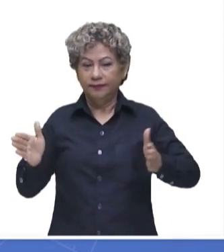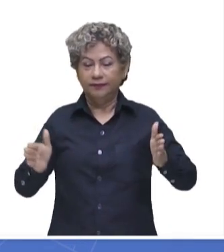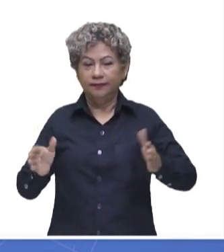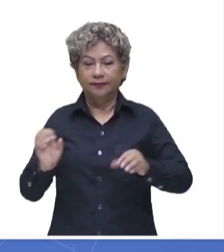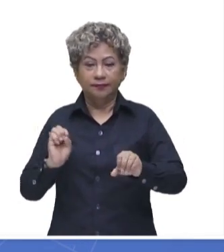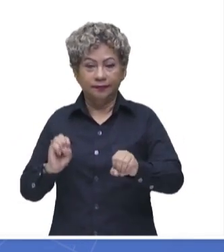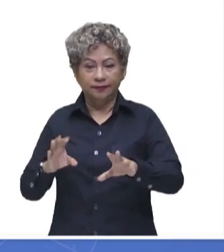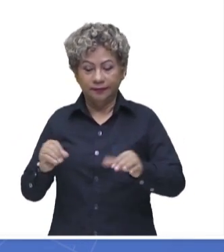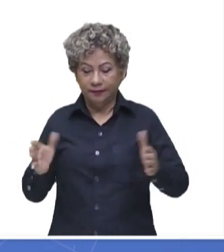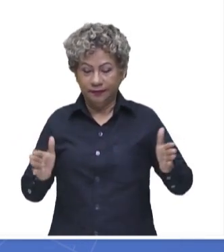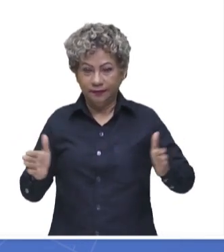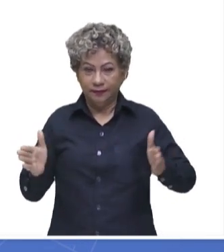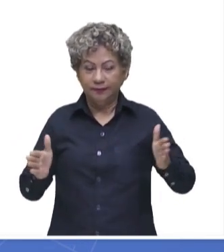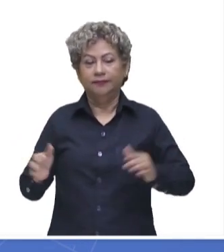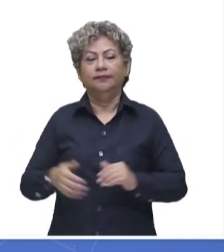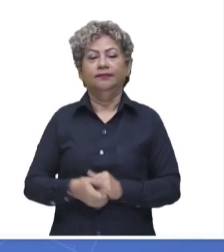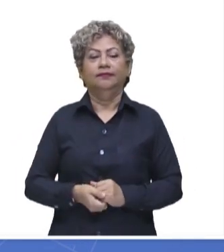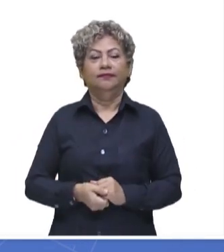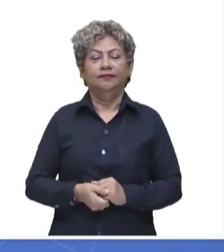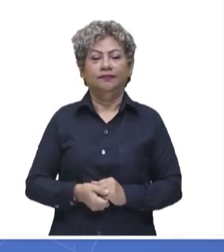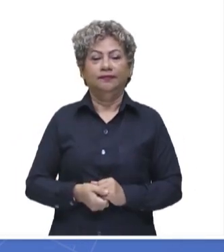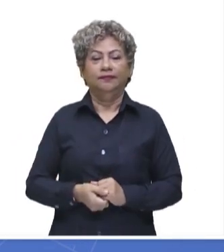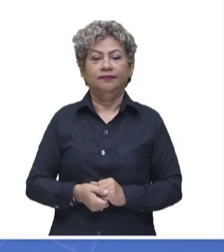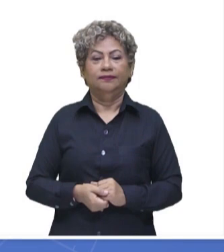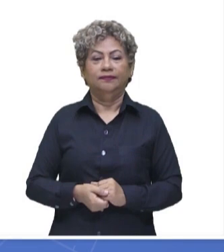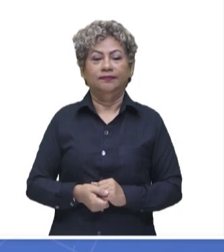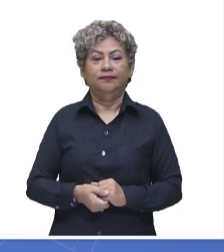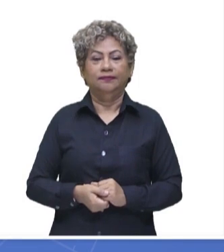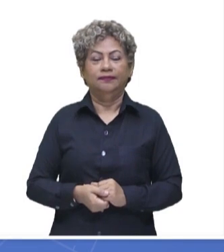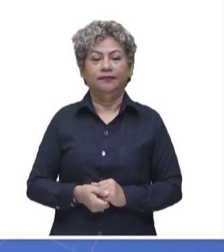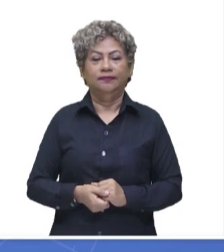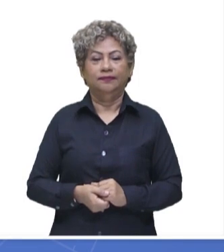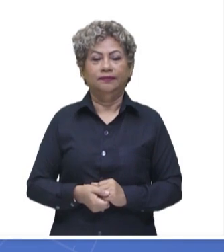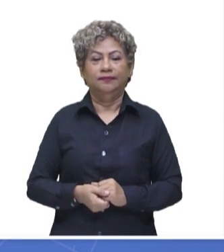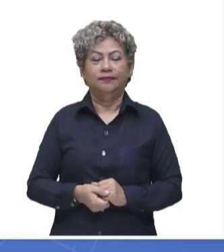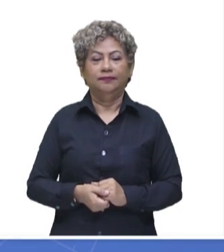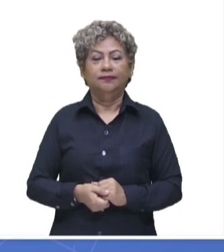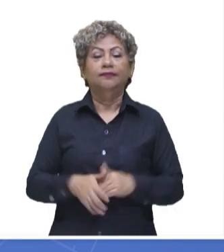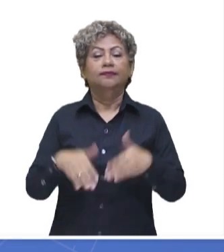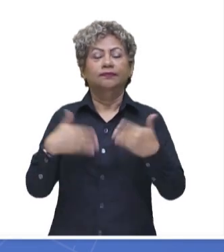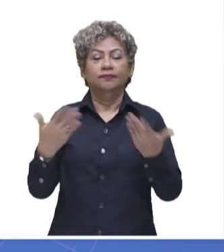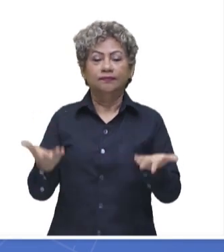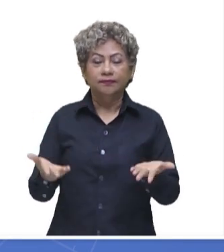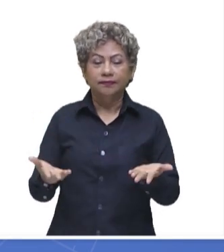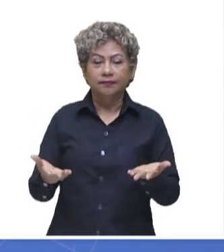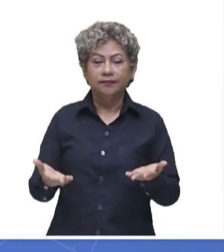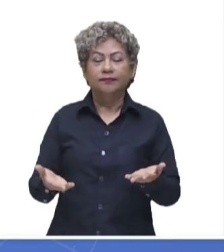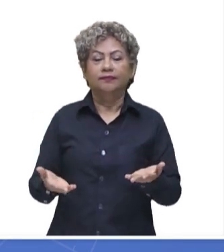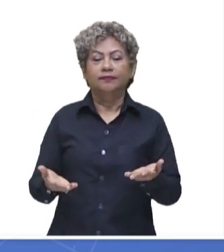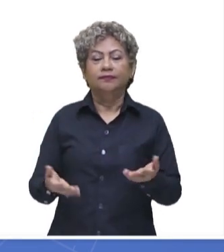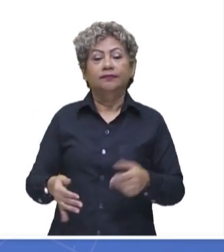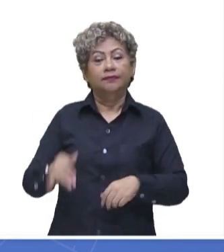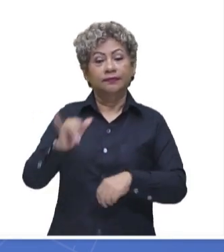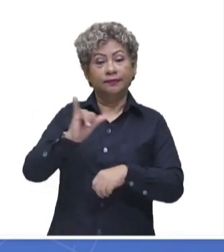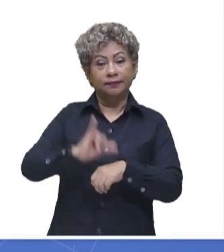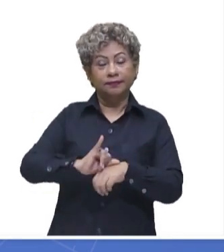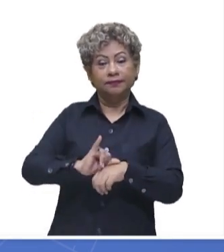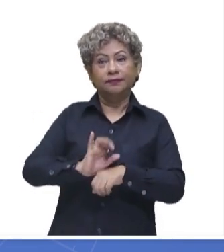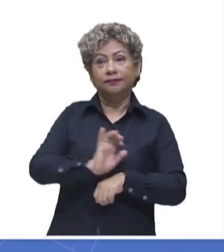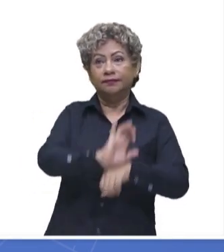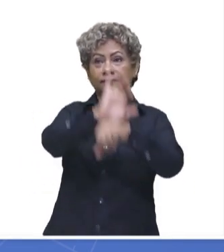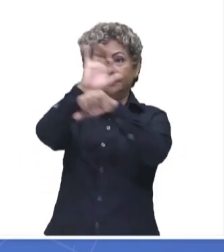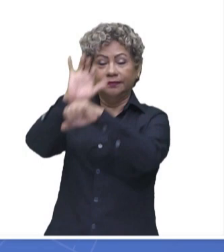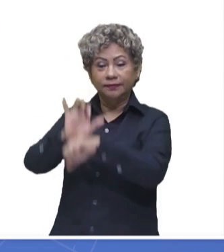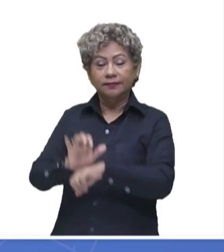nossa pergunta aí. A gente quer saber qual é a capital que registrou o maior número de casamentos,